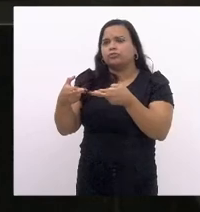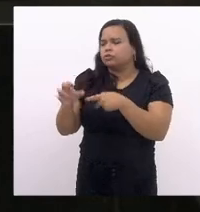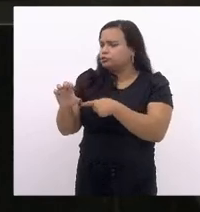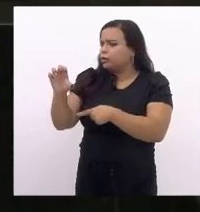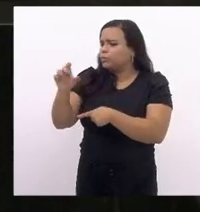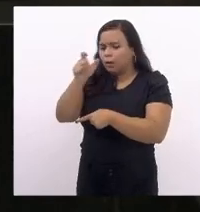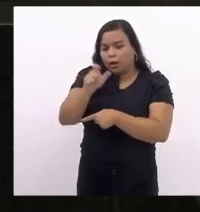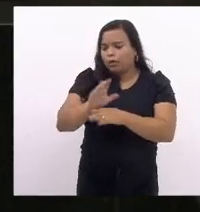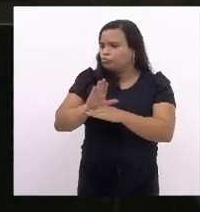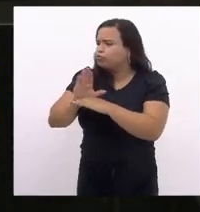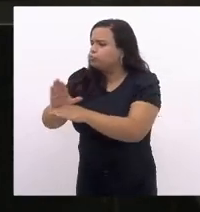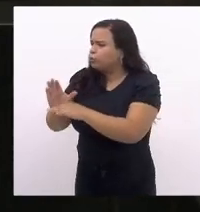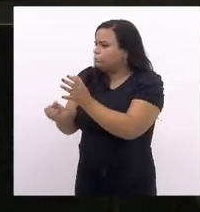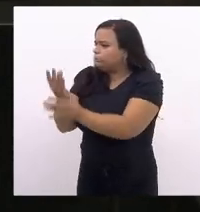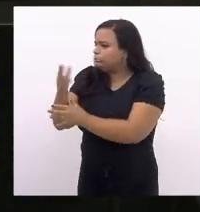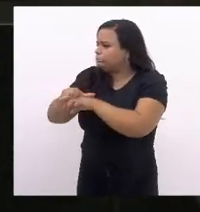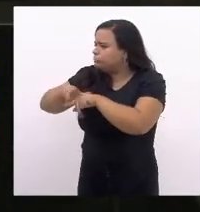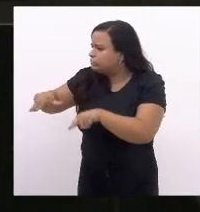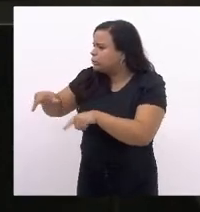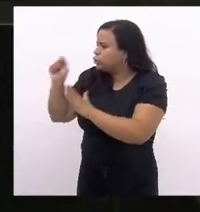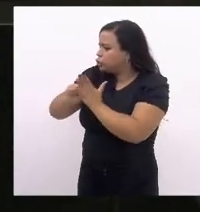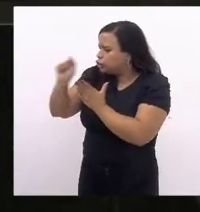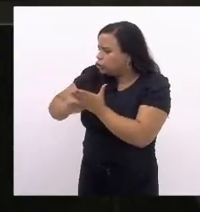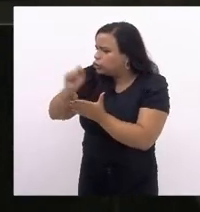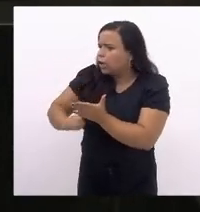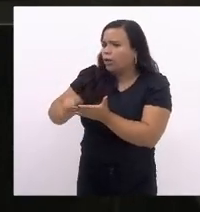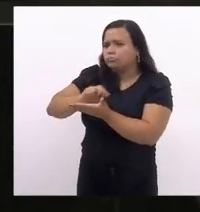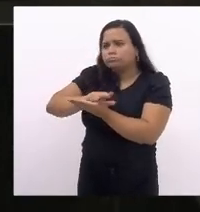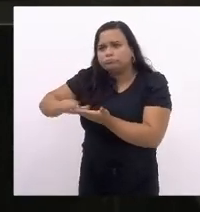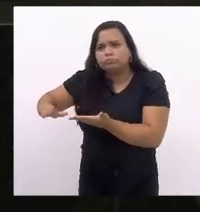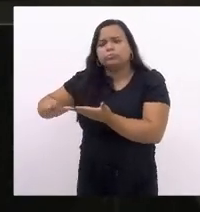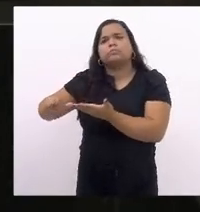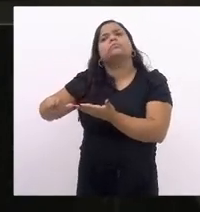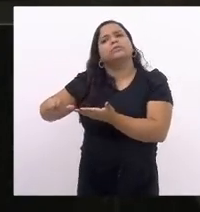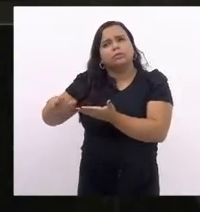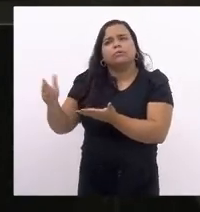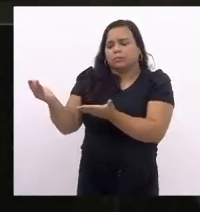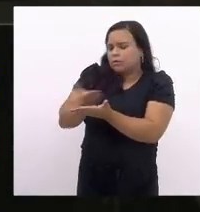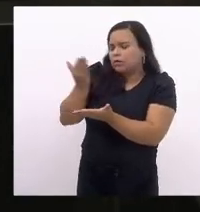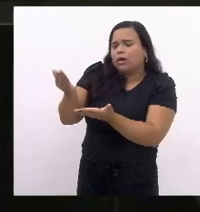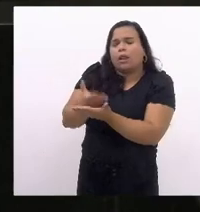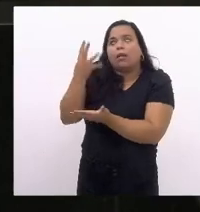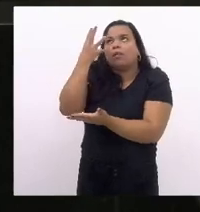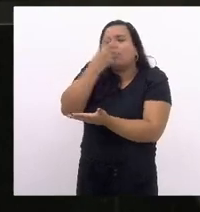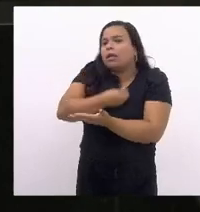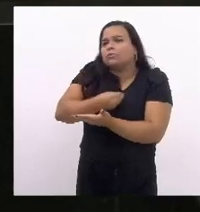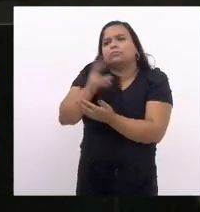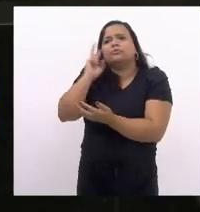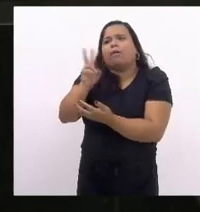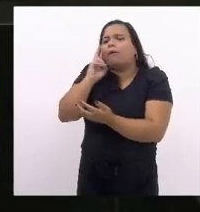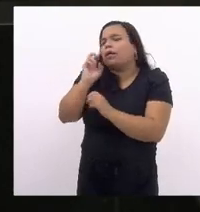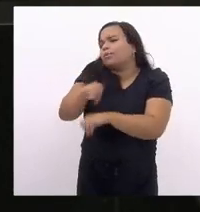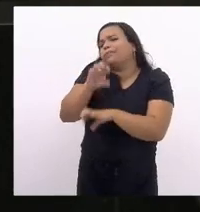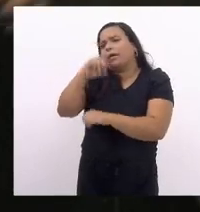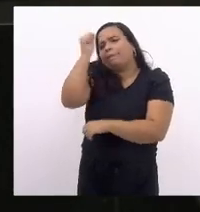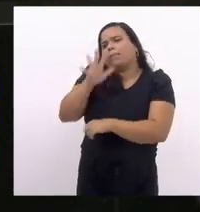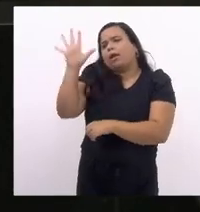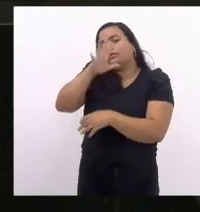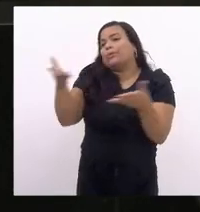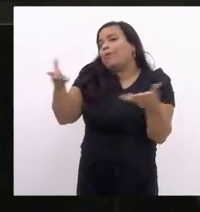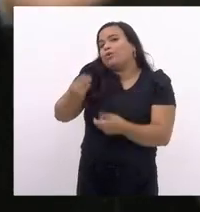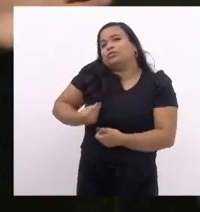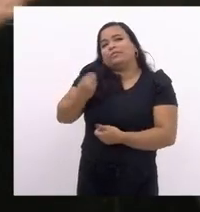maneira tão decisiva, escrevendo, como eu disse, uma das páginas mais bonitas da história da educação brasileira, vive uma situação